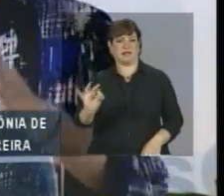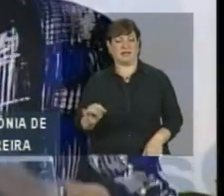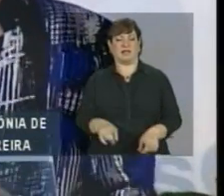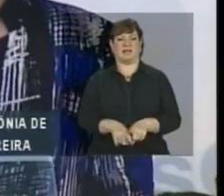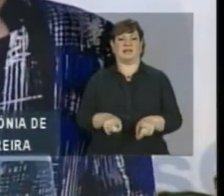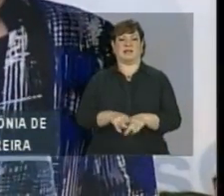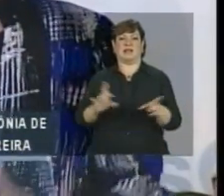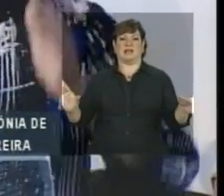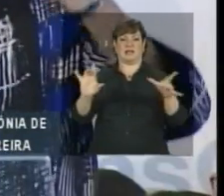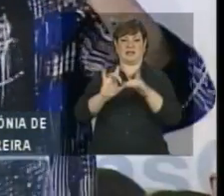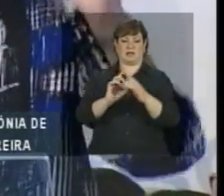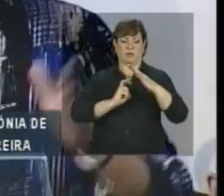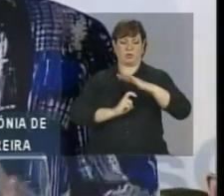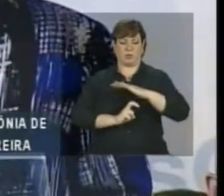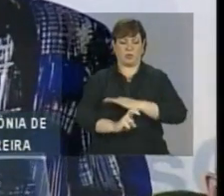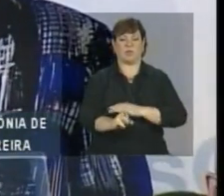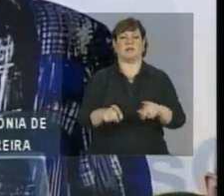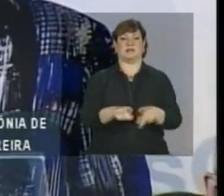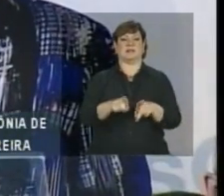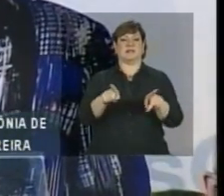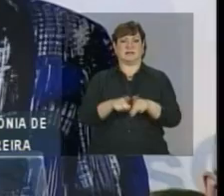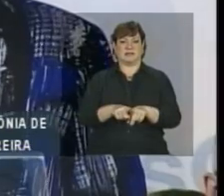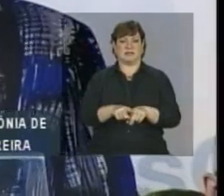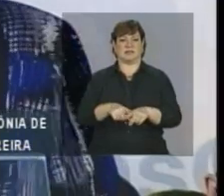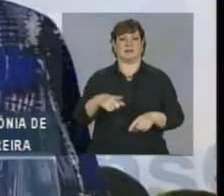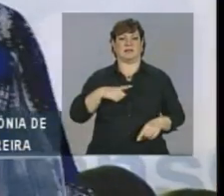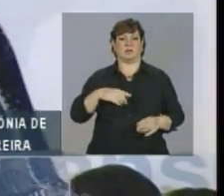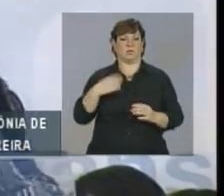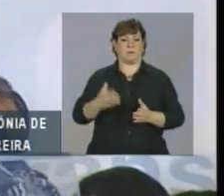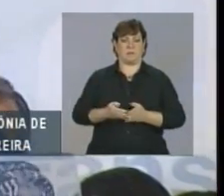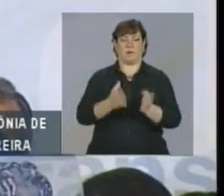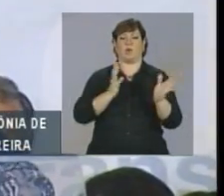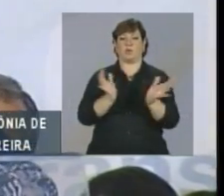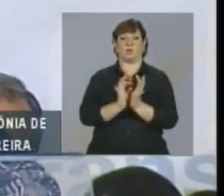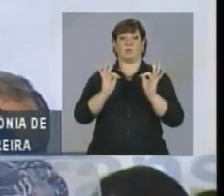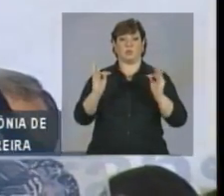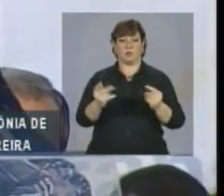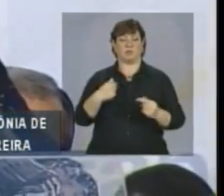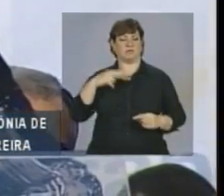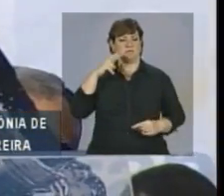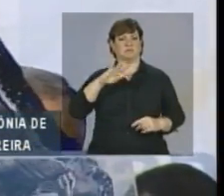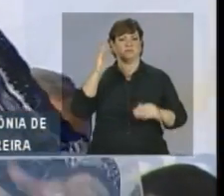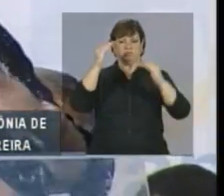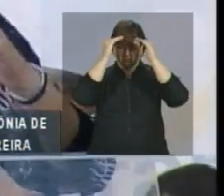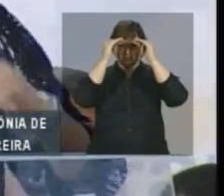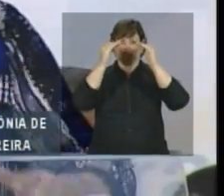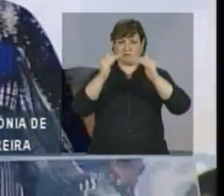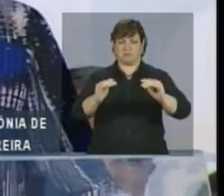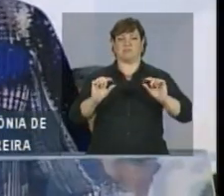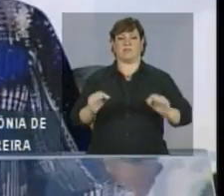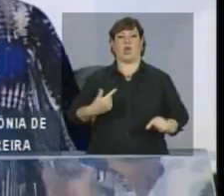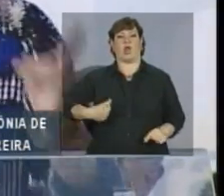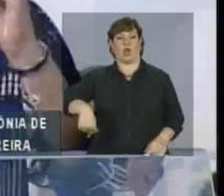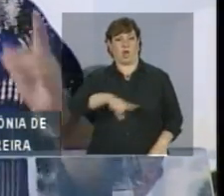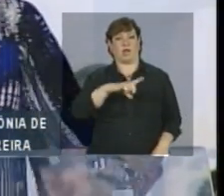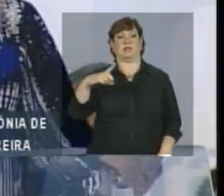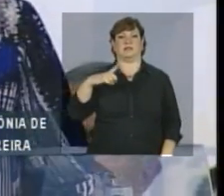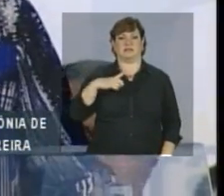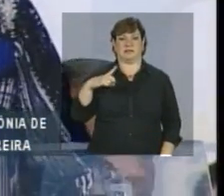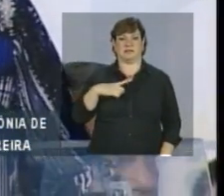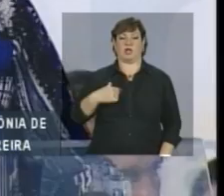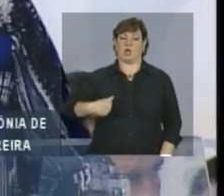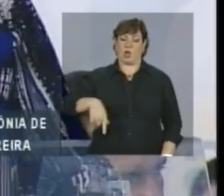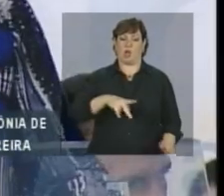na ligação do metrô, na ligação com as barcas, o olhar de respeito que nós temos por